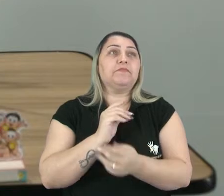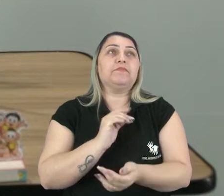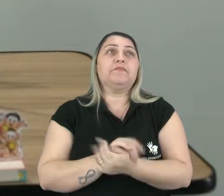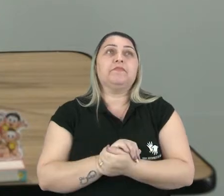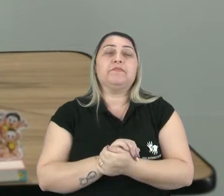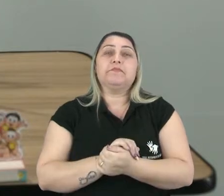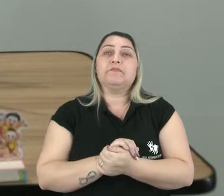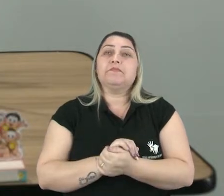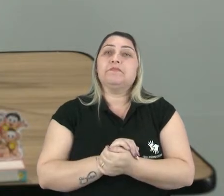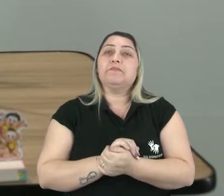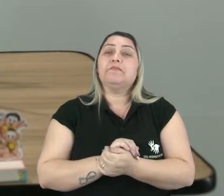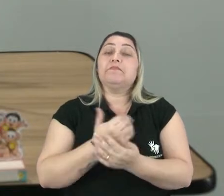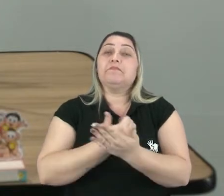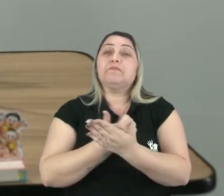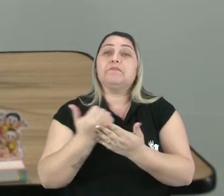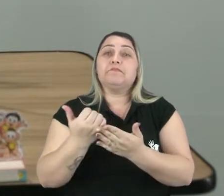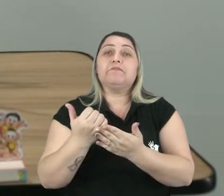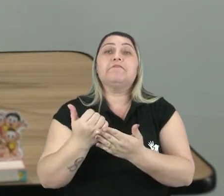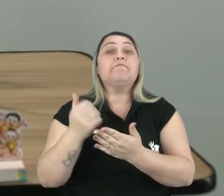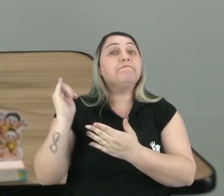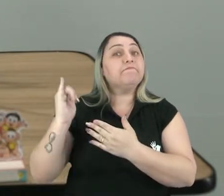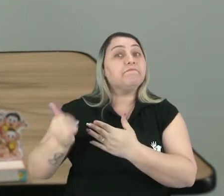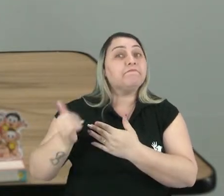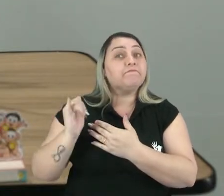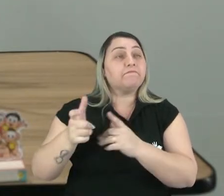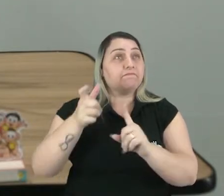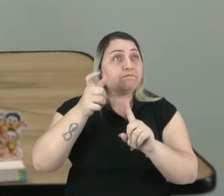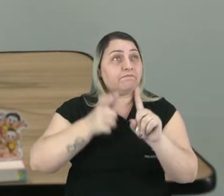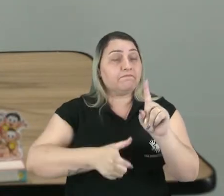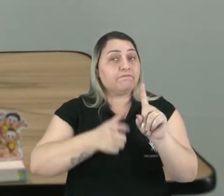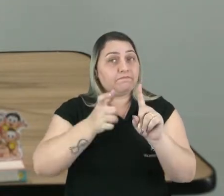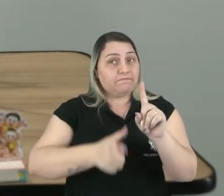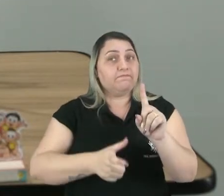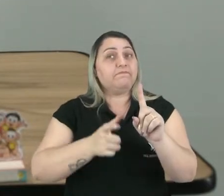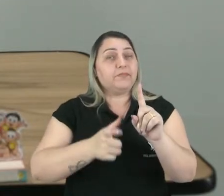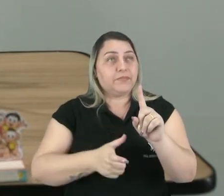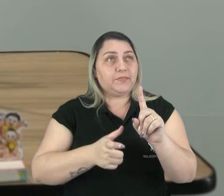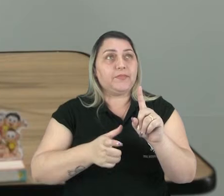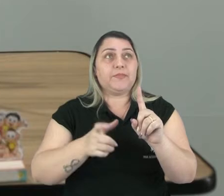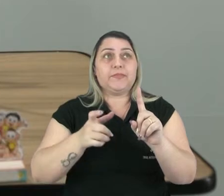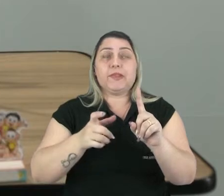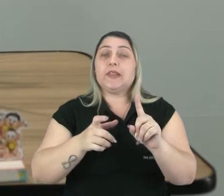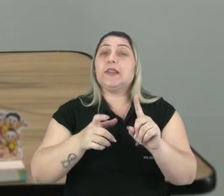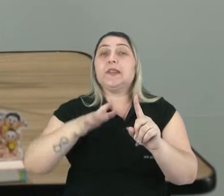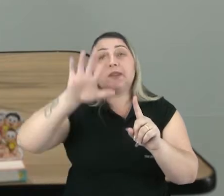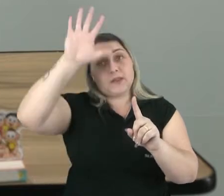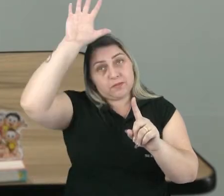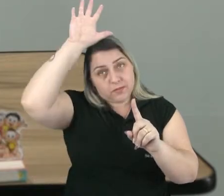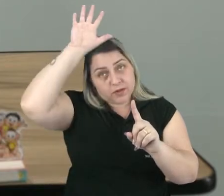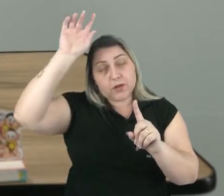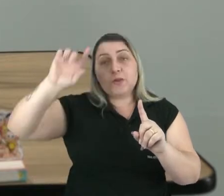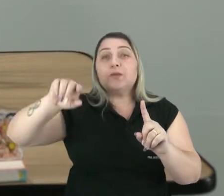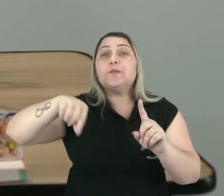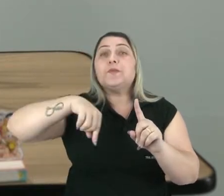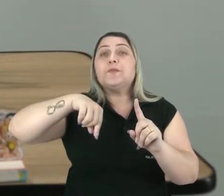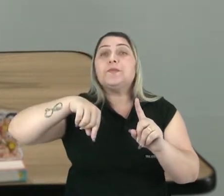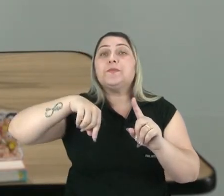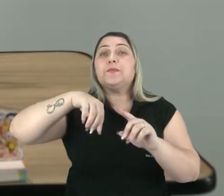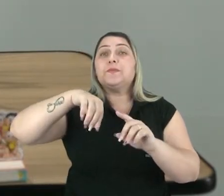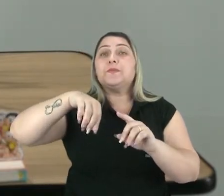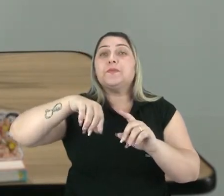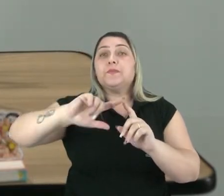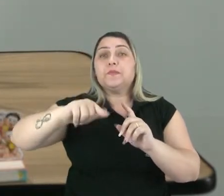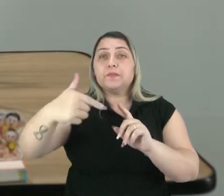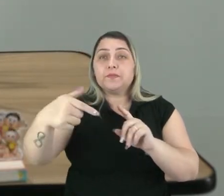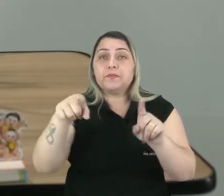descrição, as ações de toda a narrativa dos personagens, não só de Cebolinha, mas dos outros personagens também,